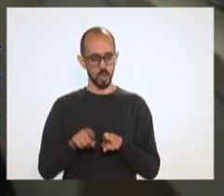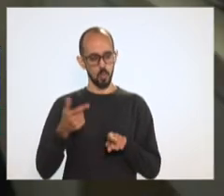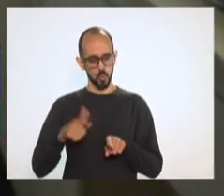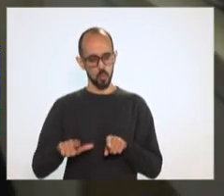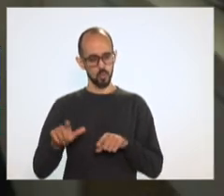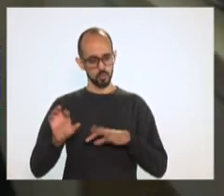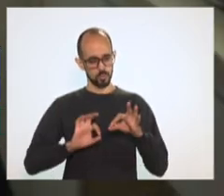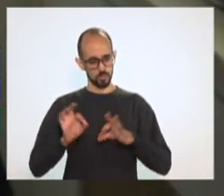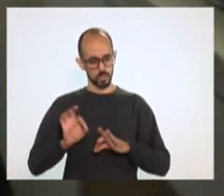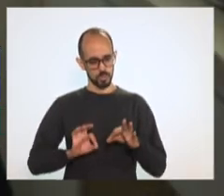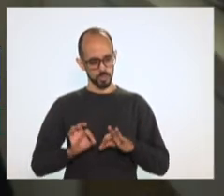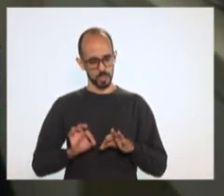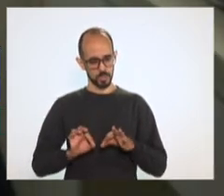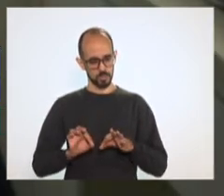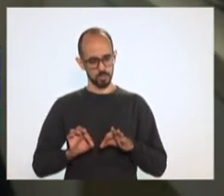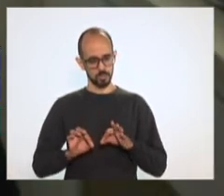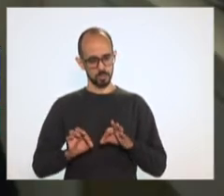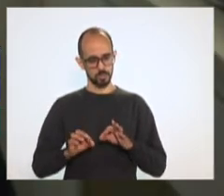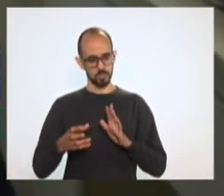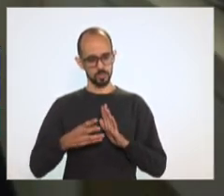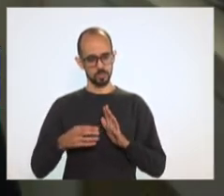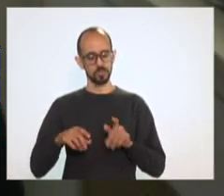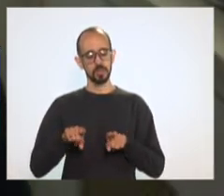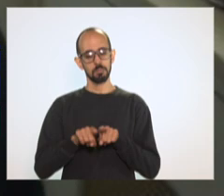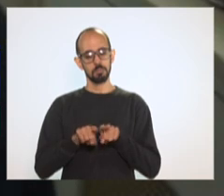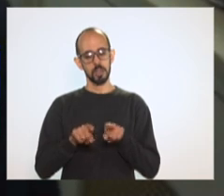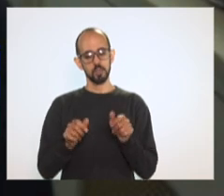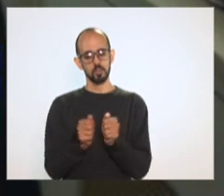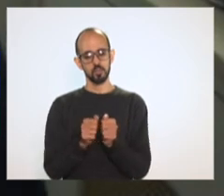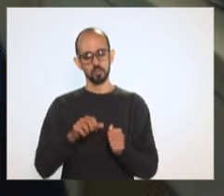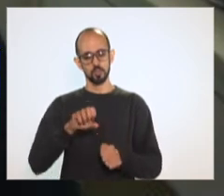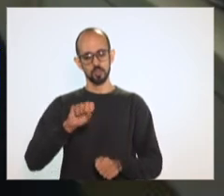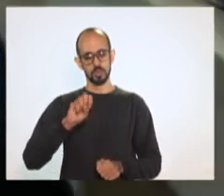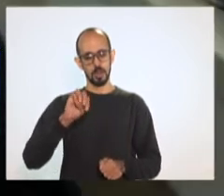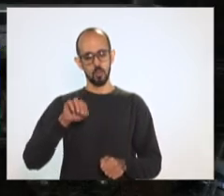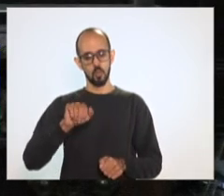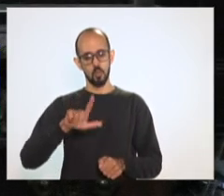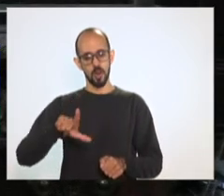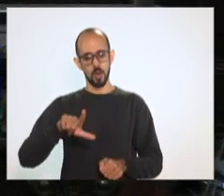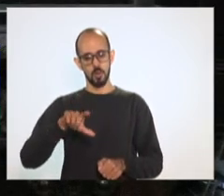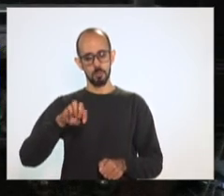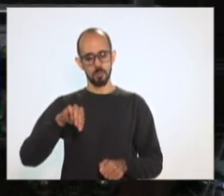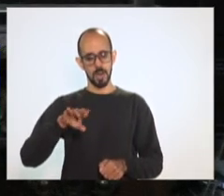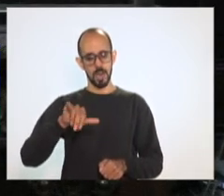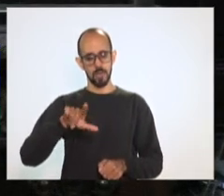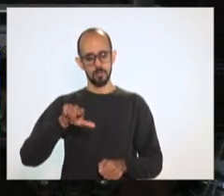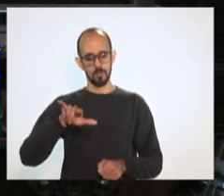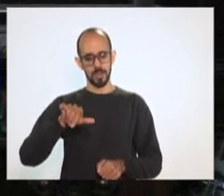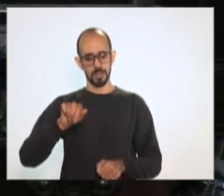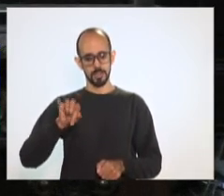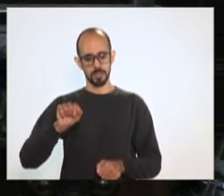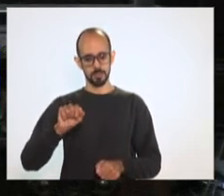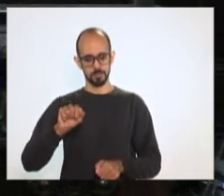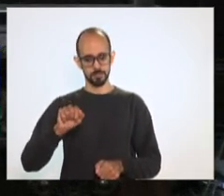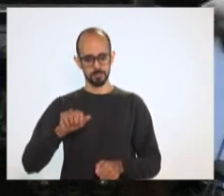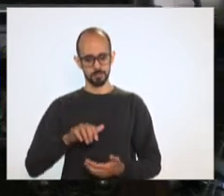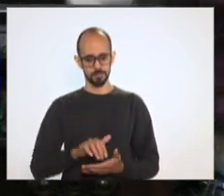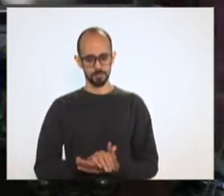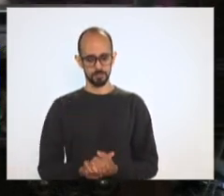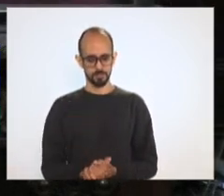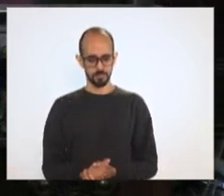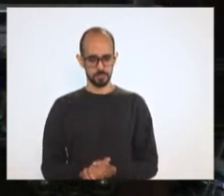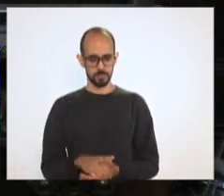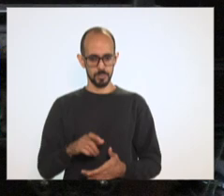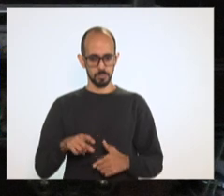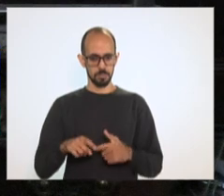como também o deputado Samuel Malafa muito obrigado senhor presidente deputado Samuel para discutir depois